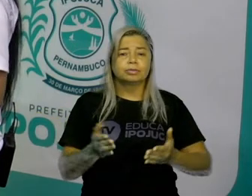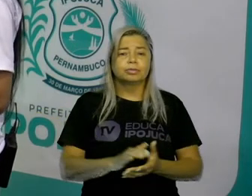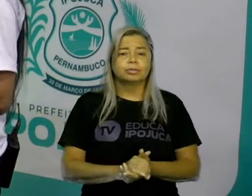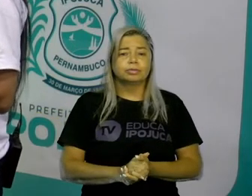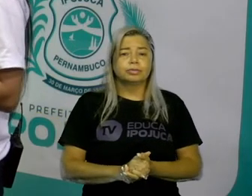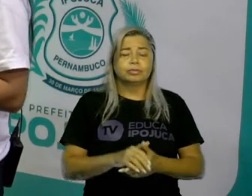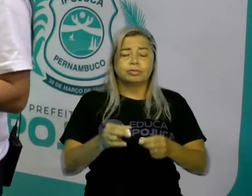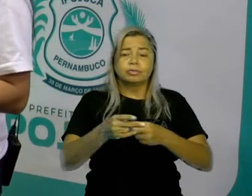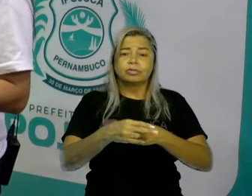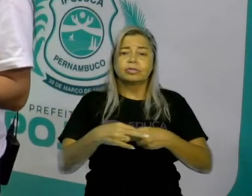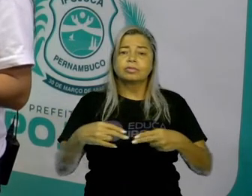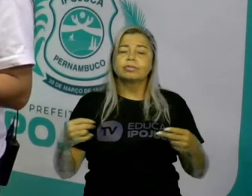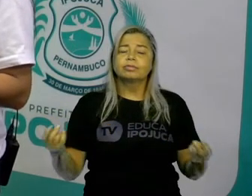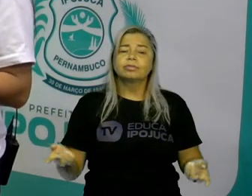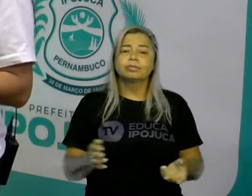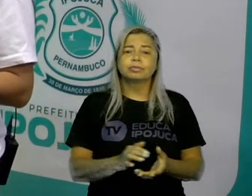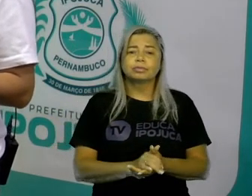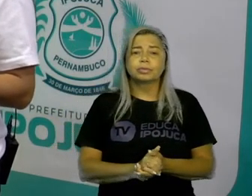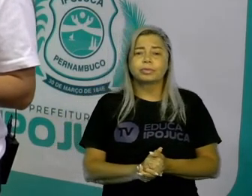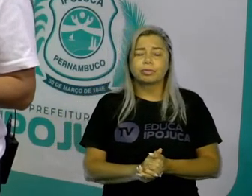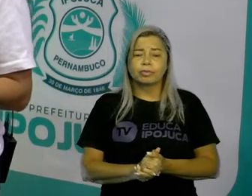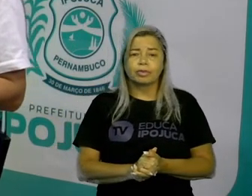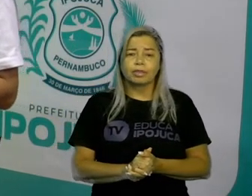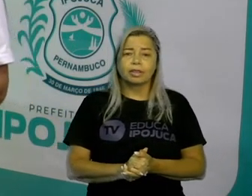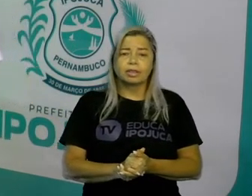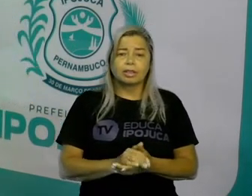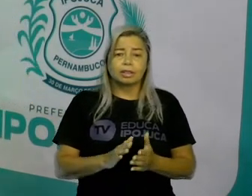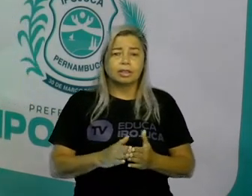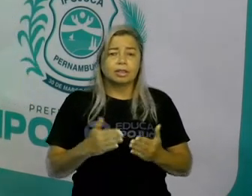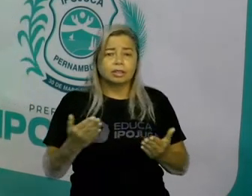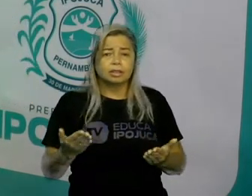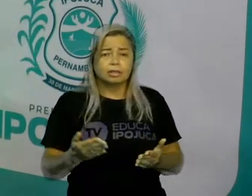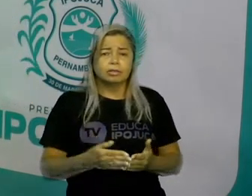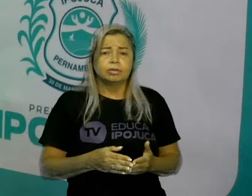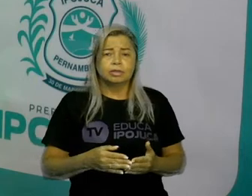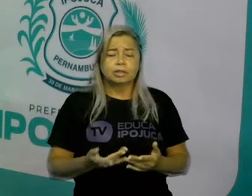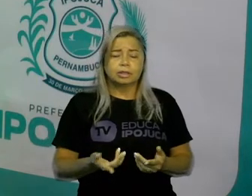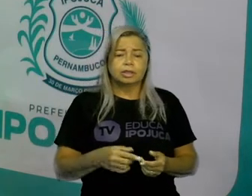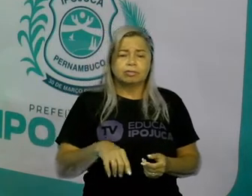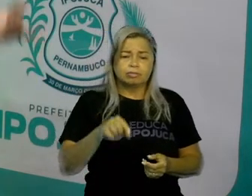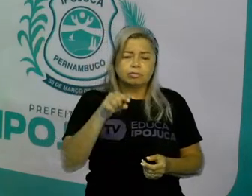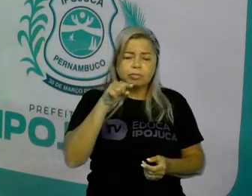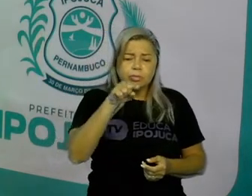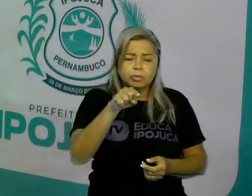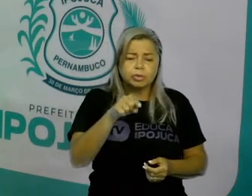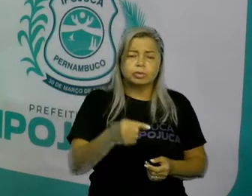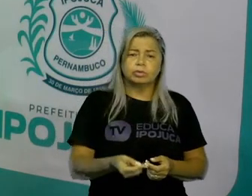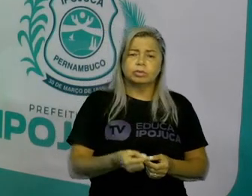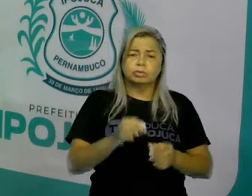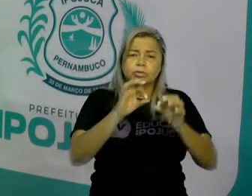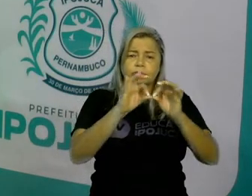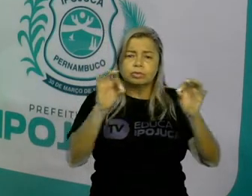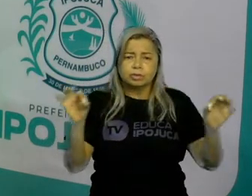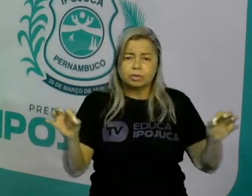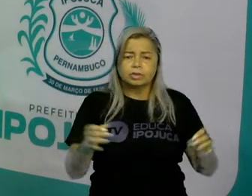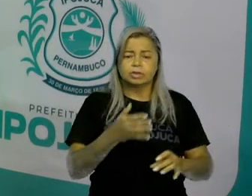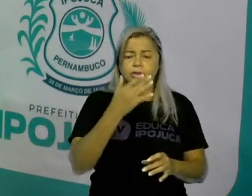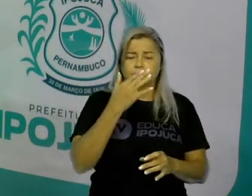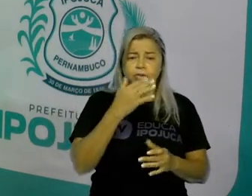alguns elementos. Vimos no nosso primeiro slide que tinha ponto, tinha linha, tinha cores. Vamos observar aqui?